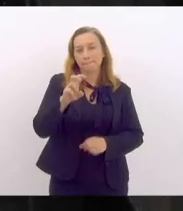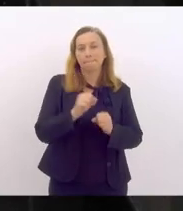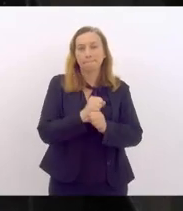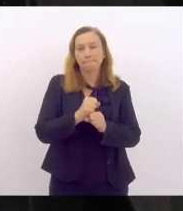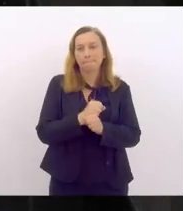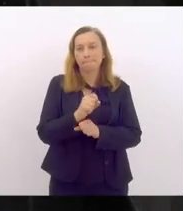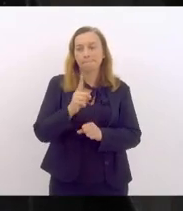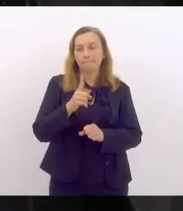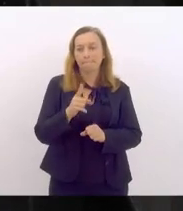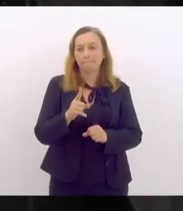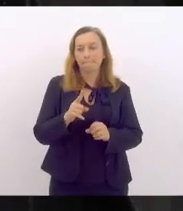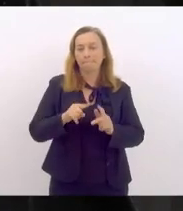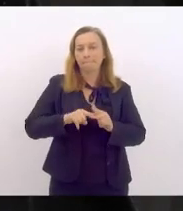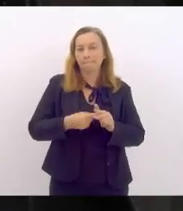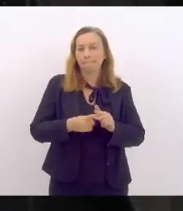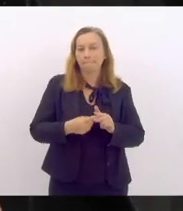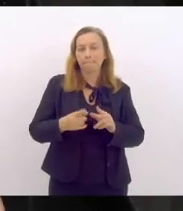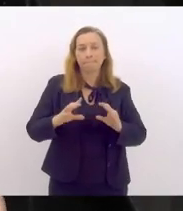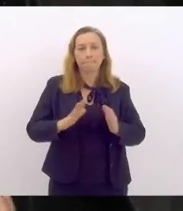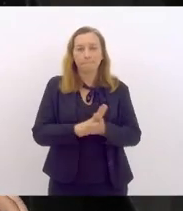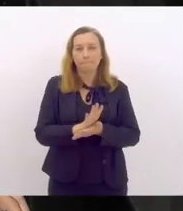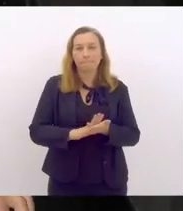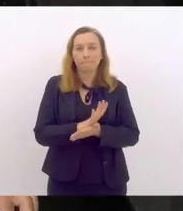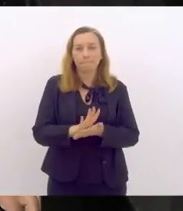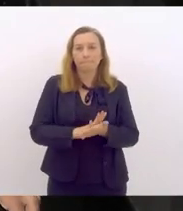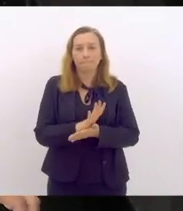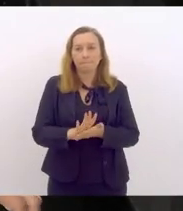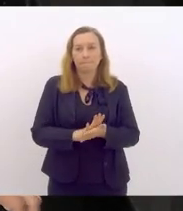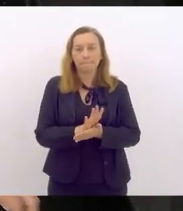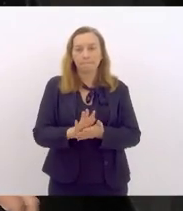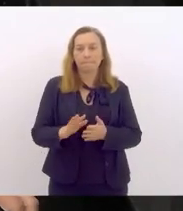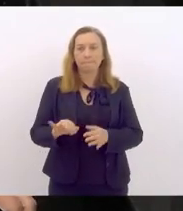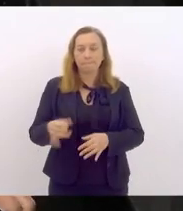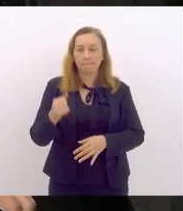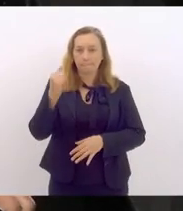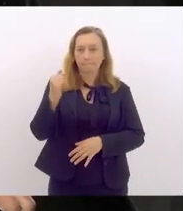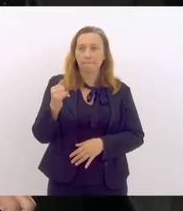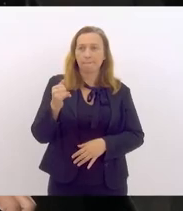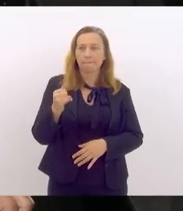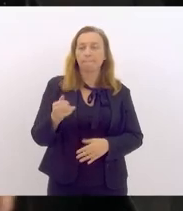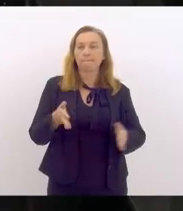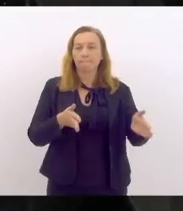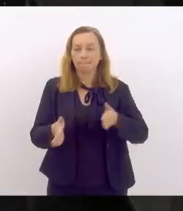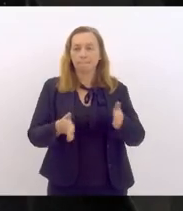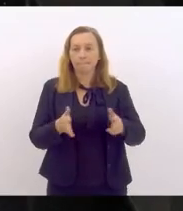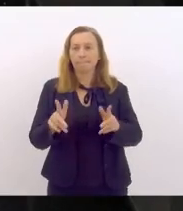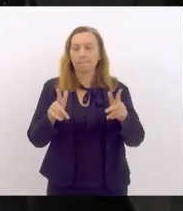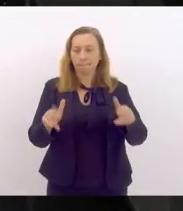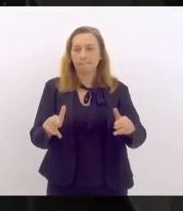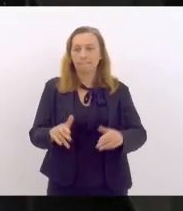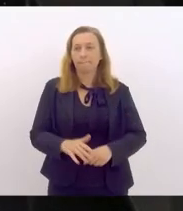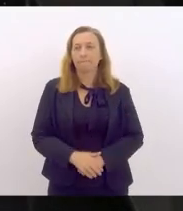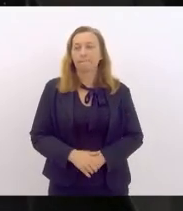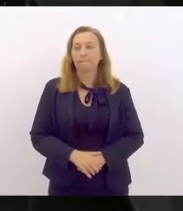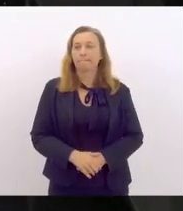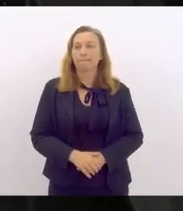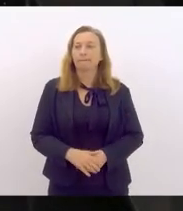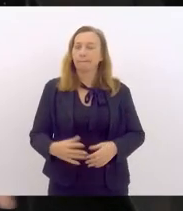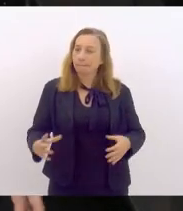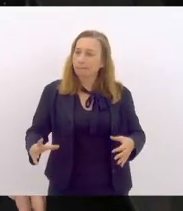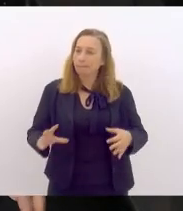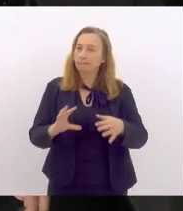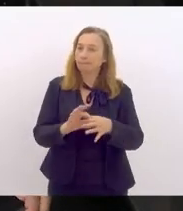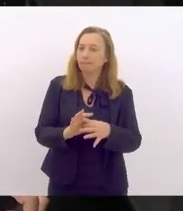não sofre nenhum reajuste não obstante né a inflação que vem disparando nesse mesmo período portanto aqui me associar